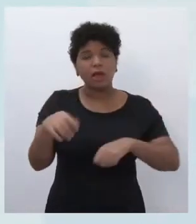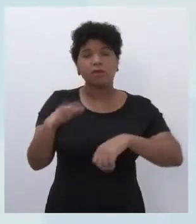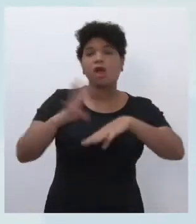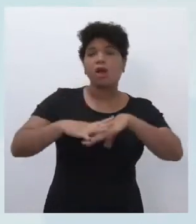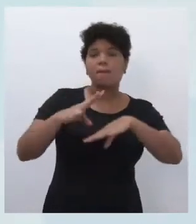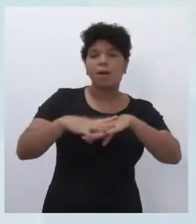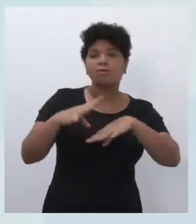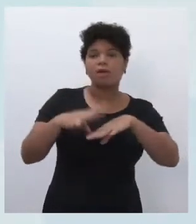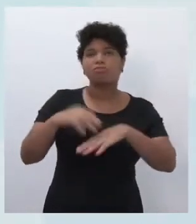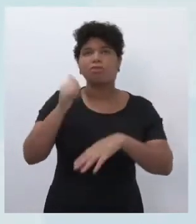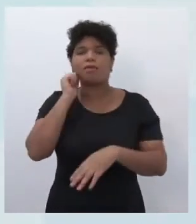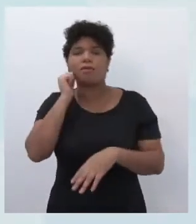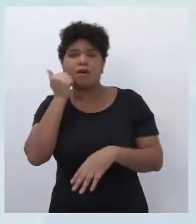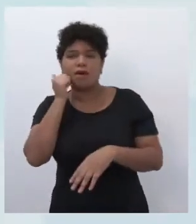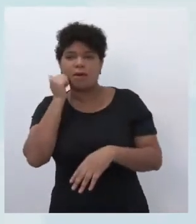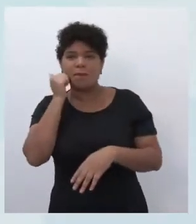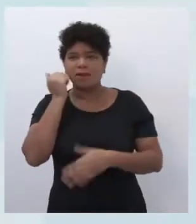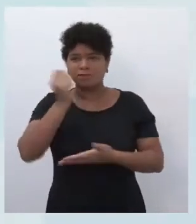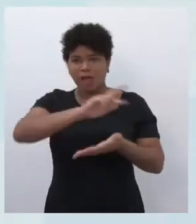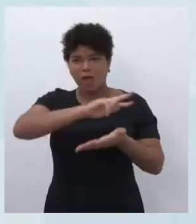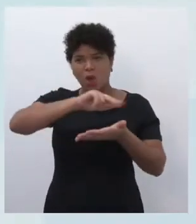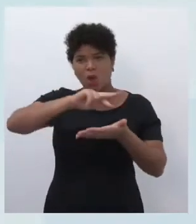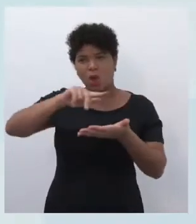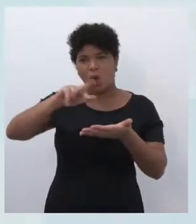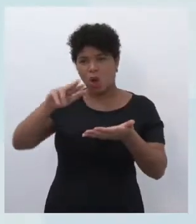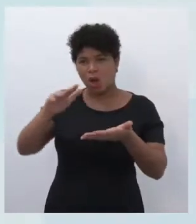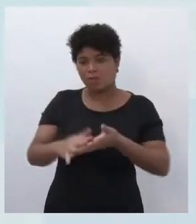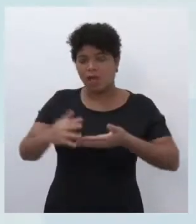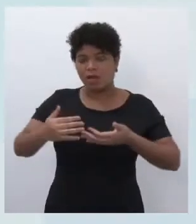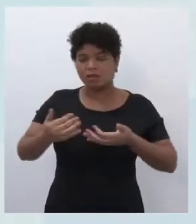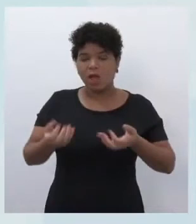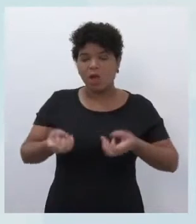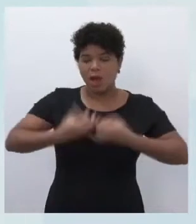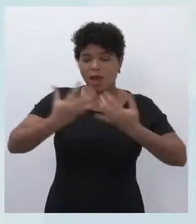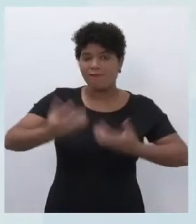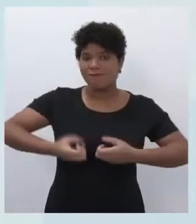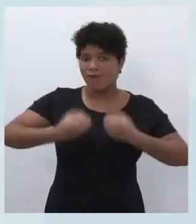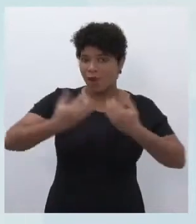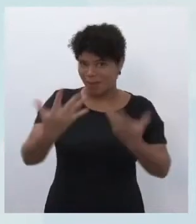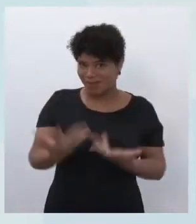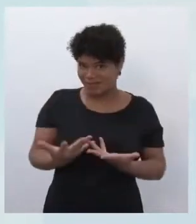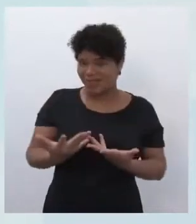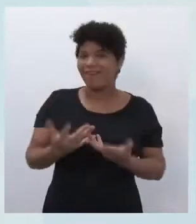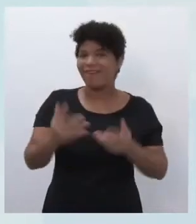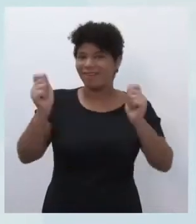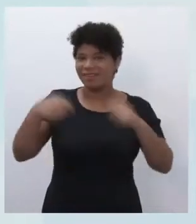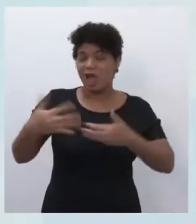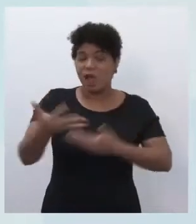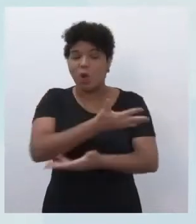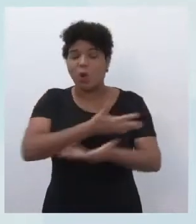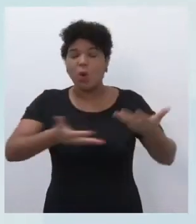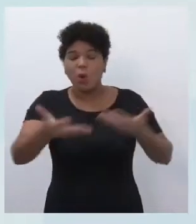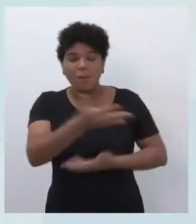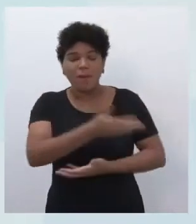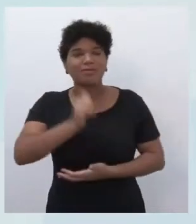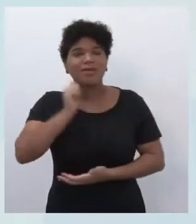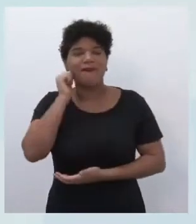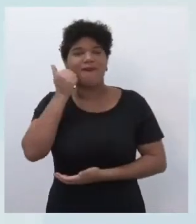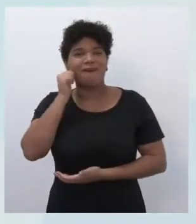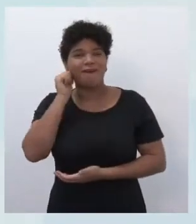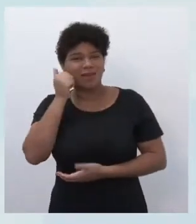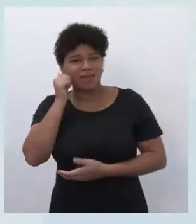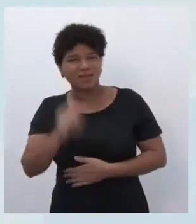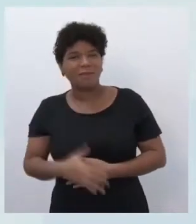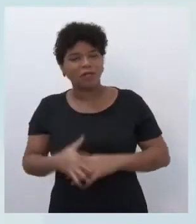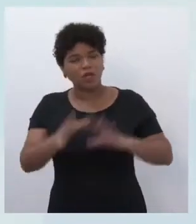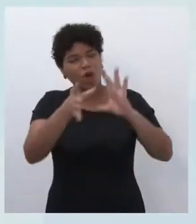se expressar e partilhar informações, experiências, ideias e sentimentos em diferentes contextos e produzir sentidos